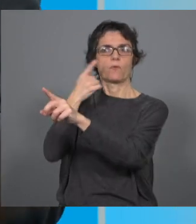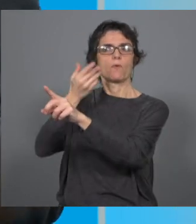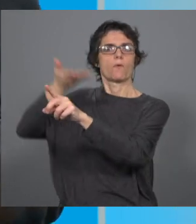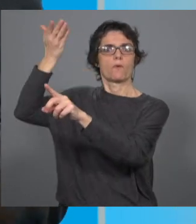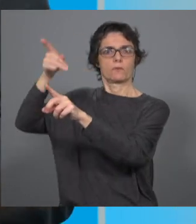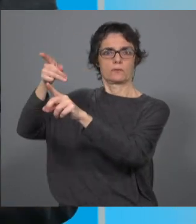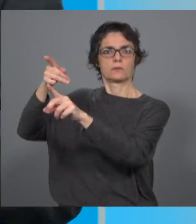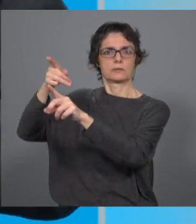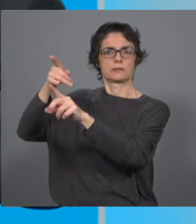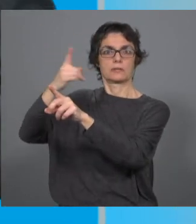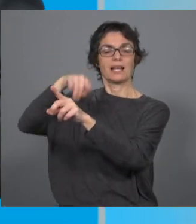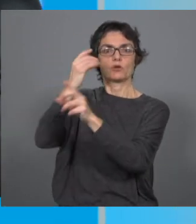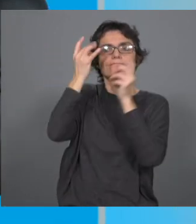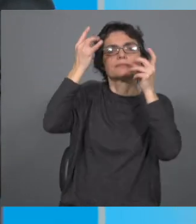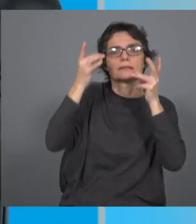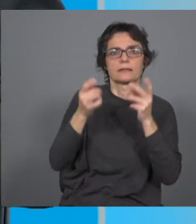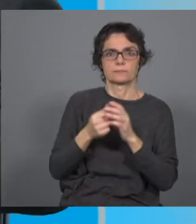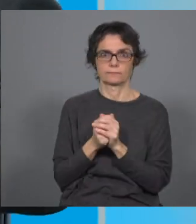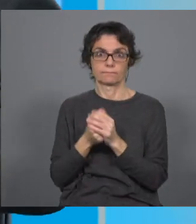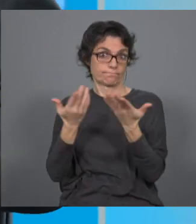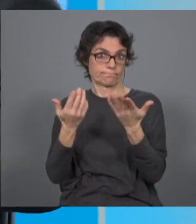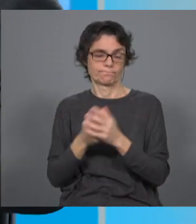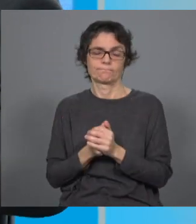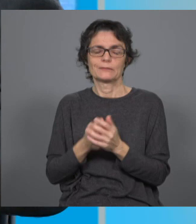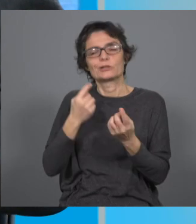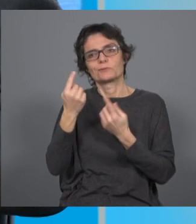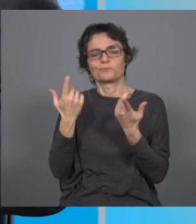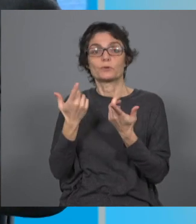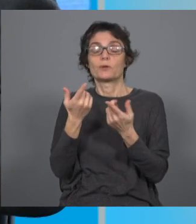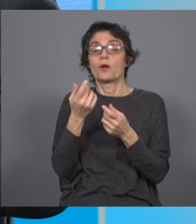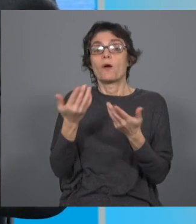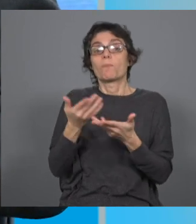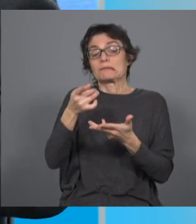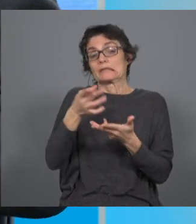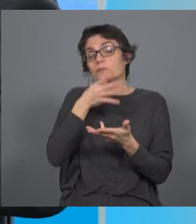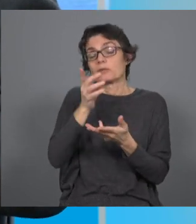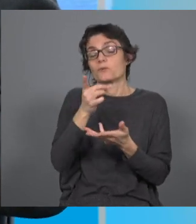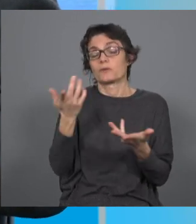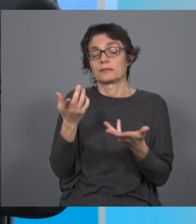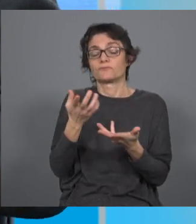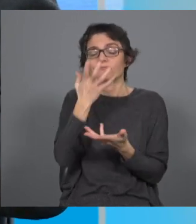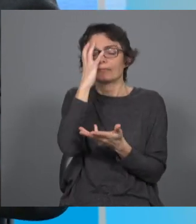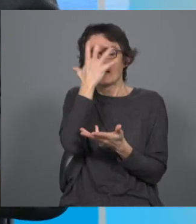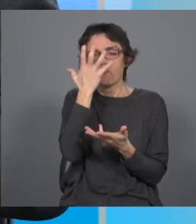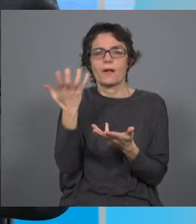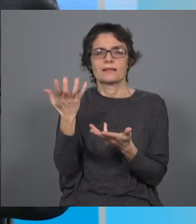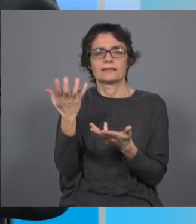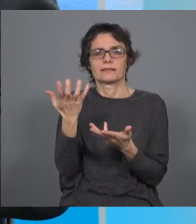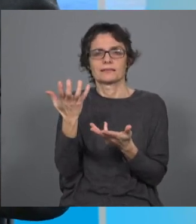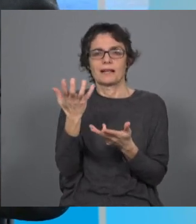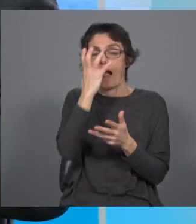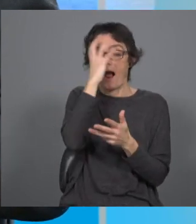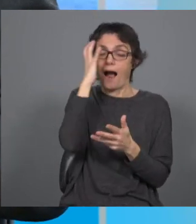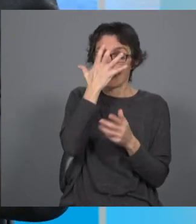isso. Eu acho também que a máscara é usada porque a verdade é perturbadora muitas